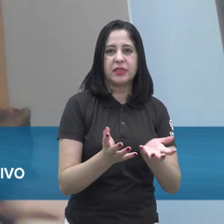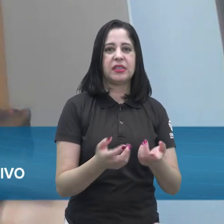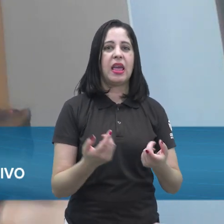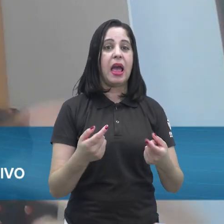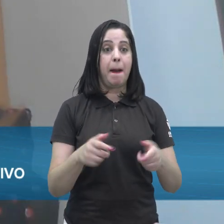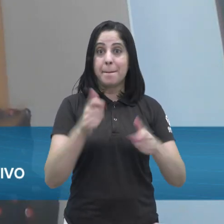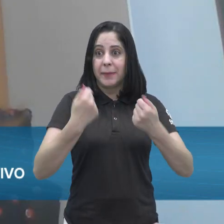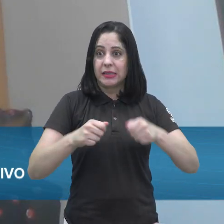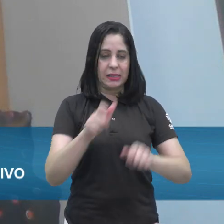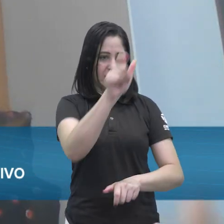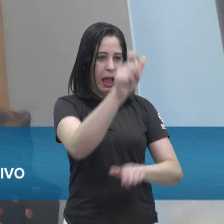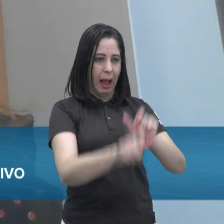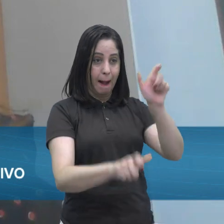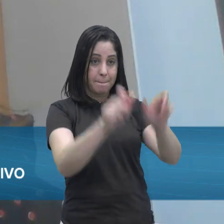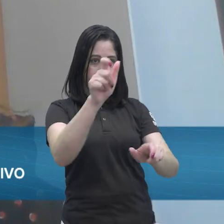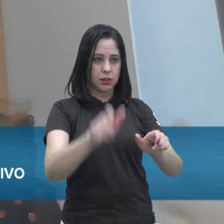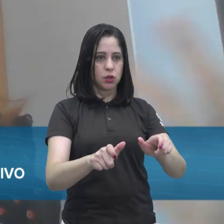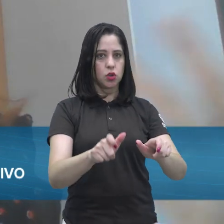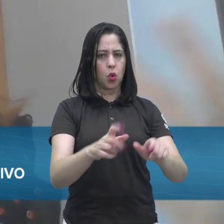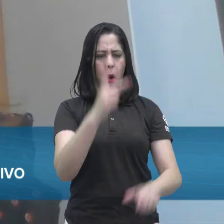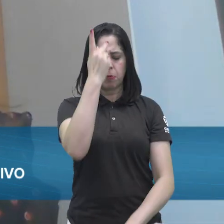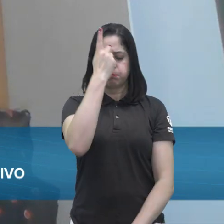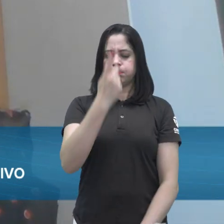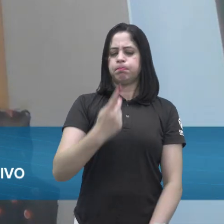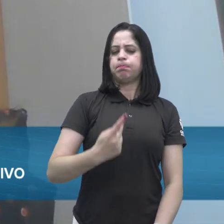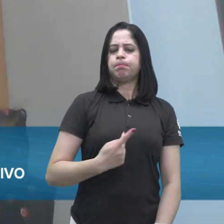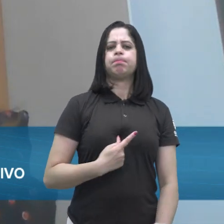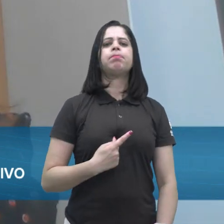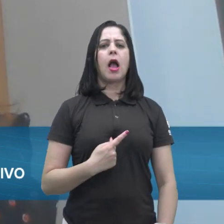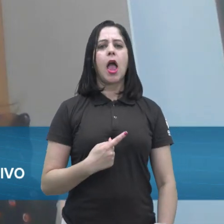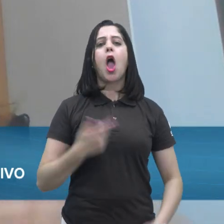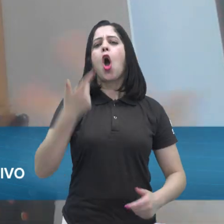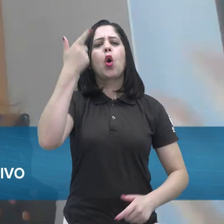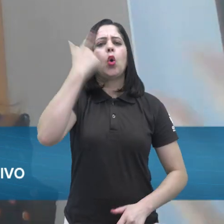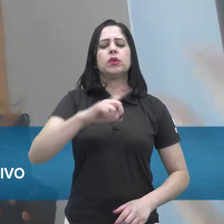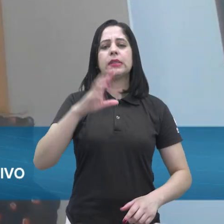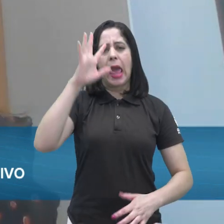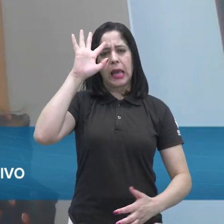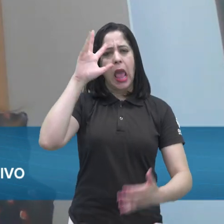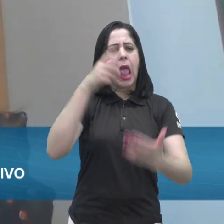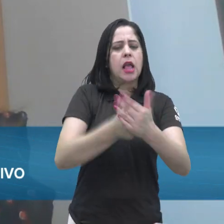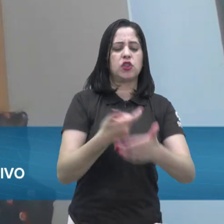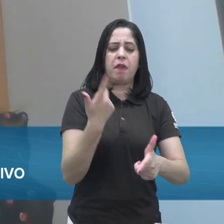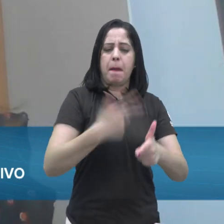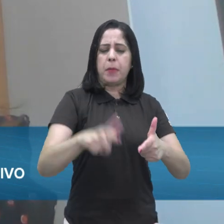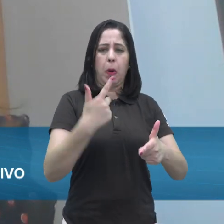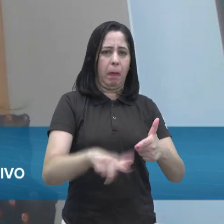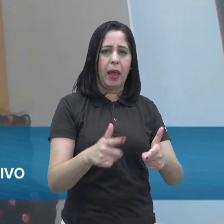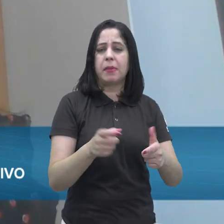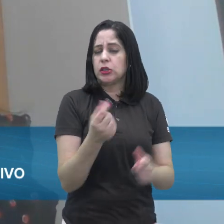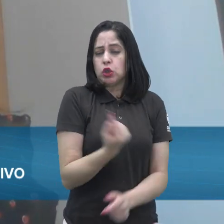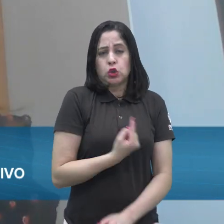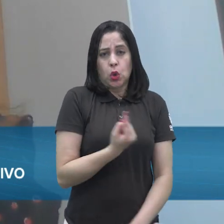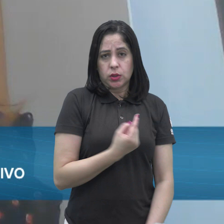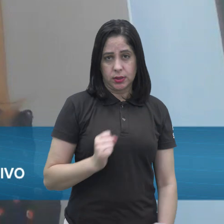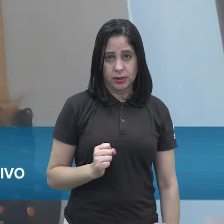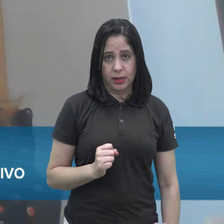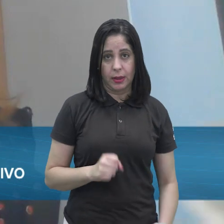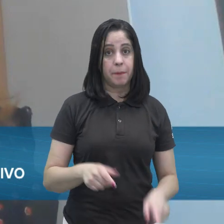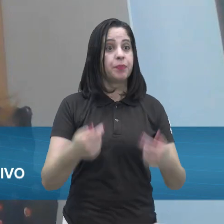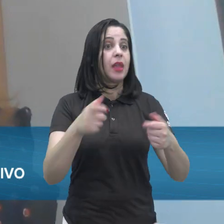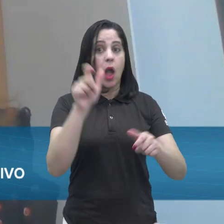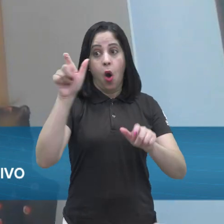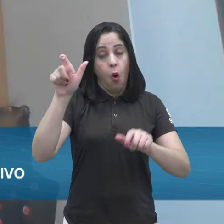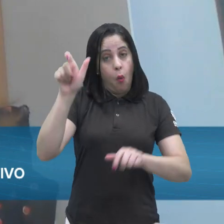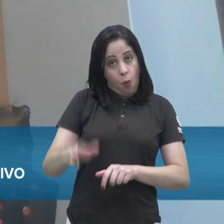que não vão depender de um líder ali o tempo inteiro contigo para que você consiga se sentir motivado e engajado.